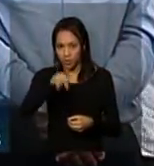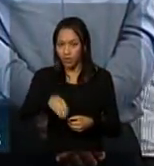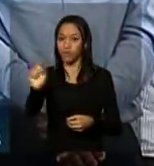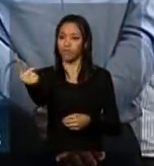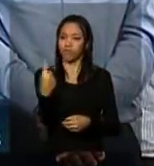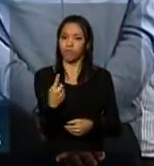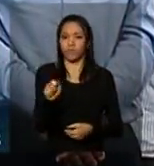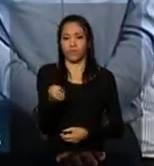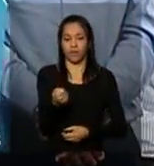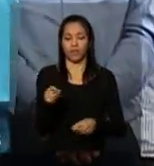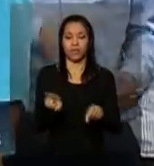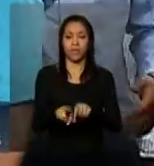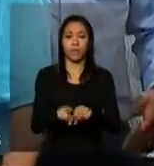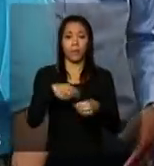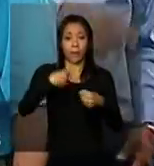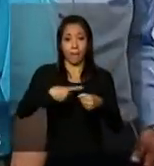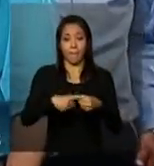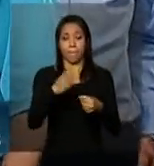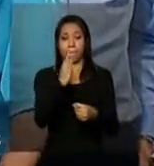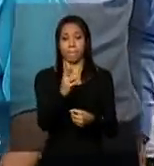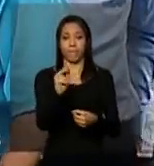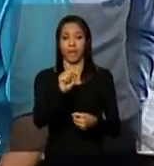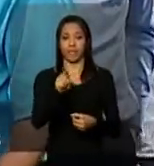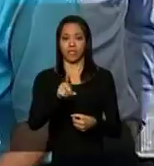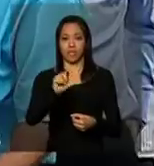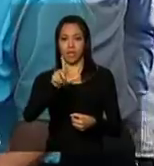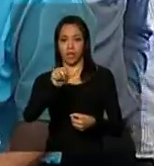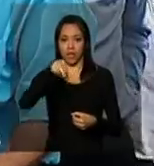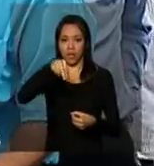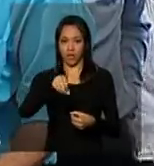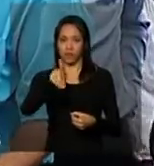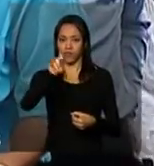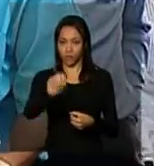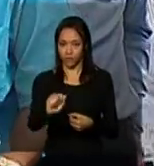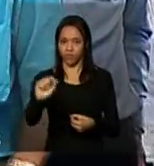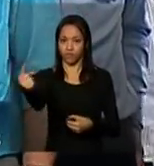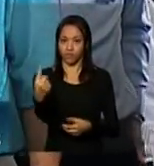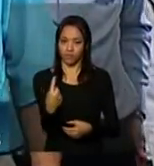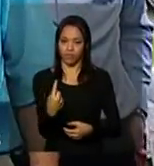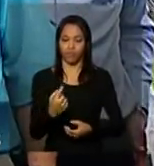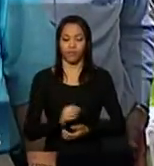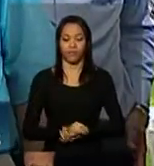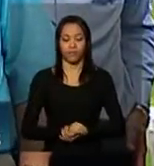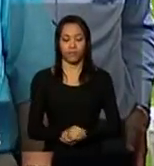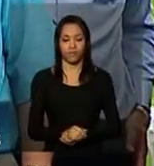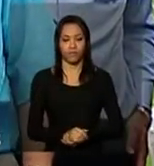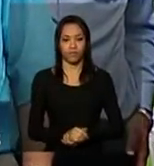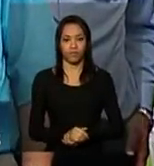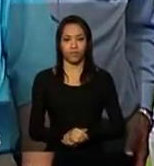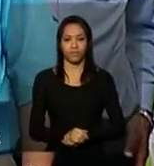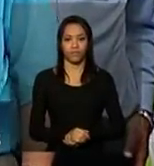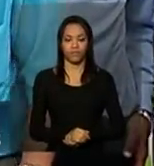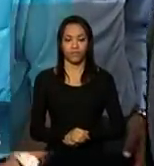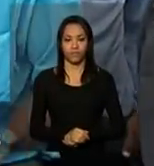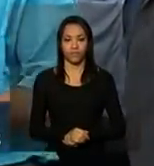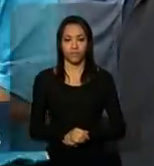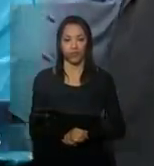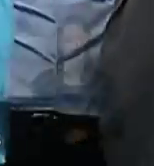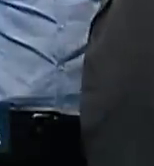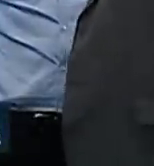Oliveira Brasilândia de Minas Jair Oliva Júnior Parabéns